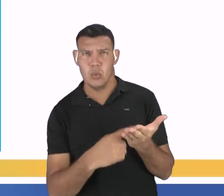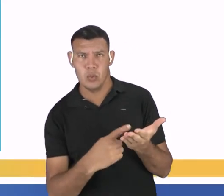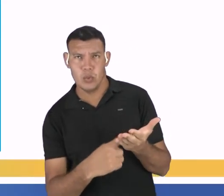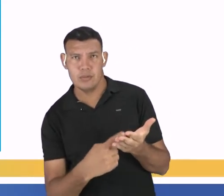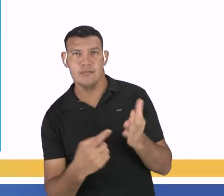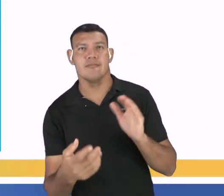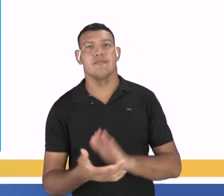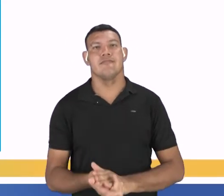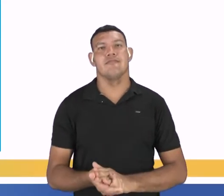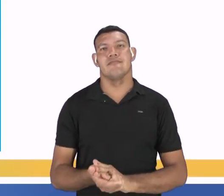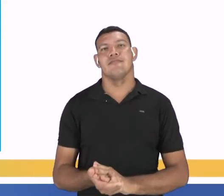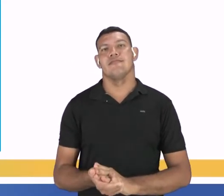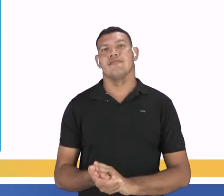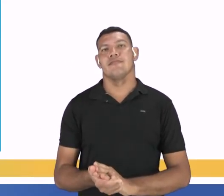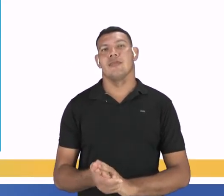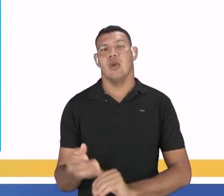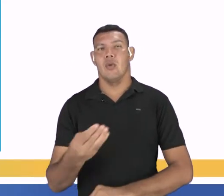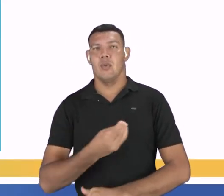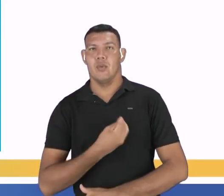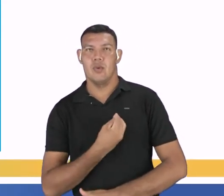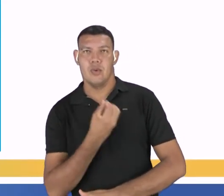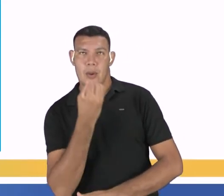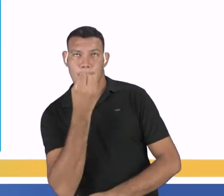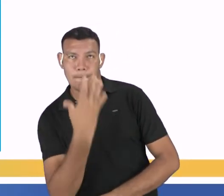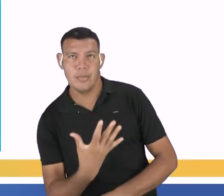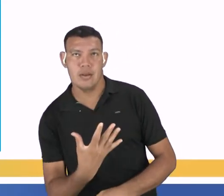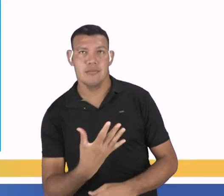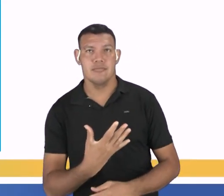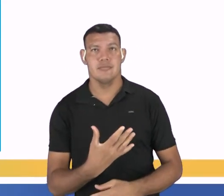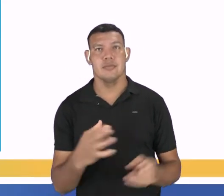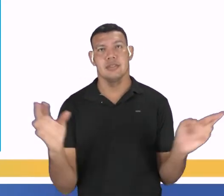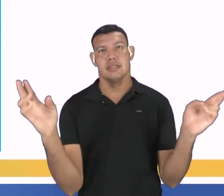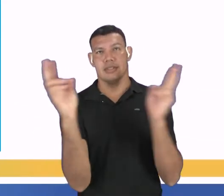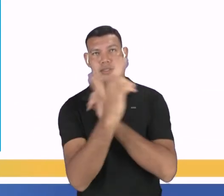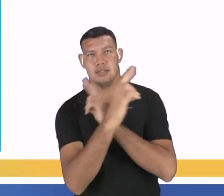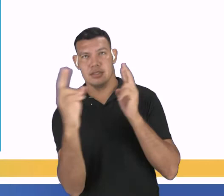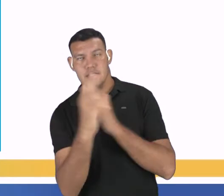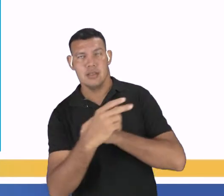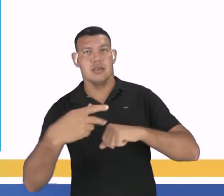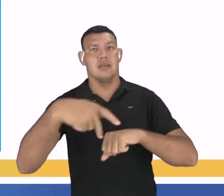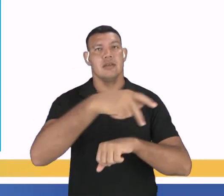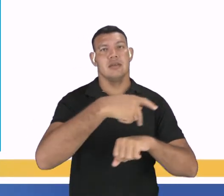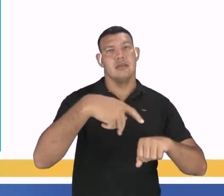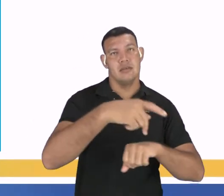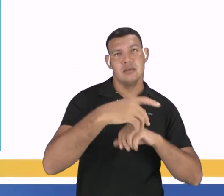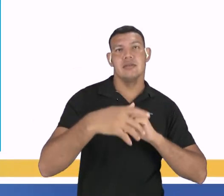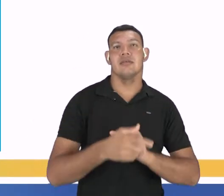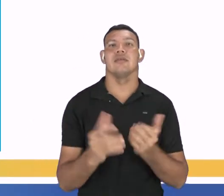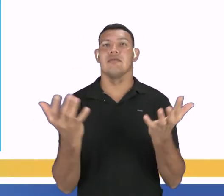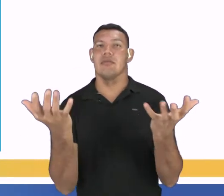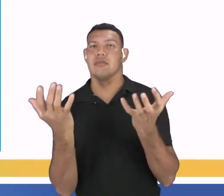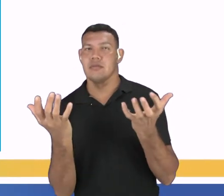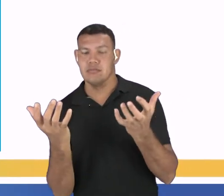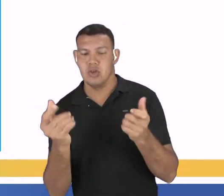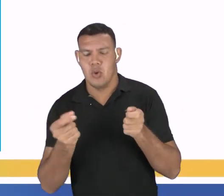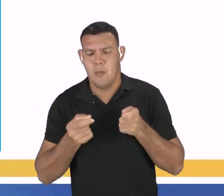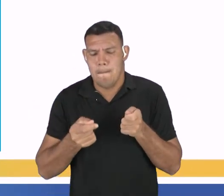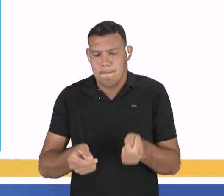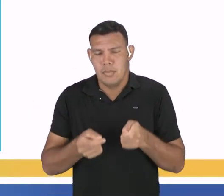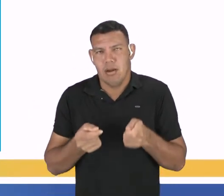impor paz e como que vão acontecer as relações entre os países que queriam tanto dominar quanto que estavam